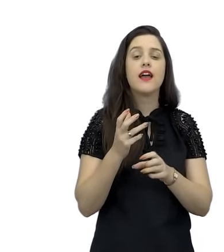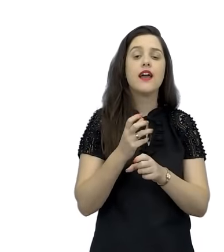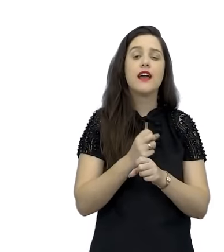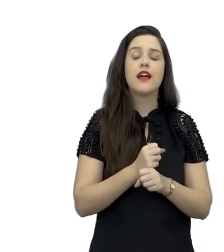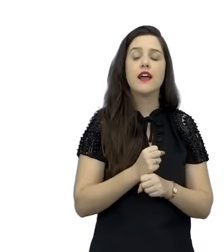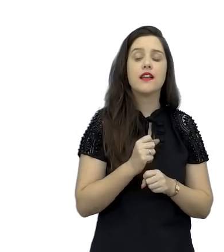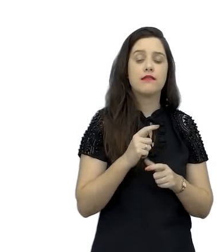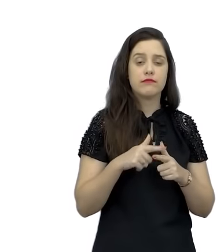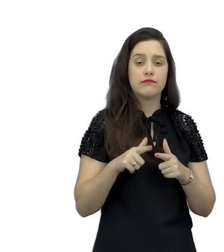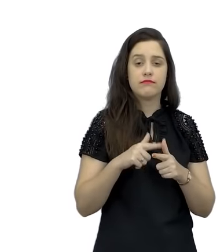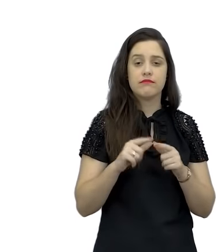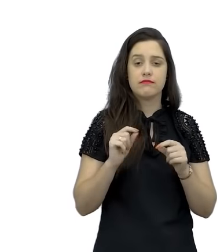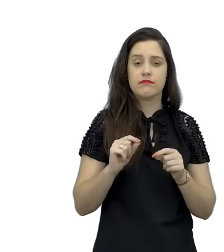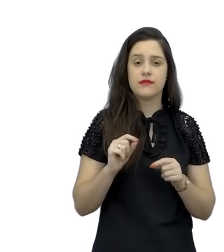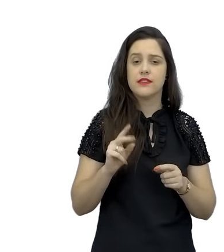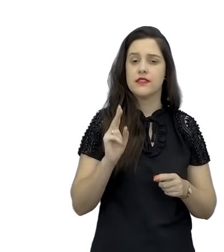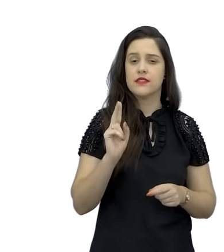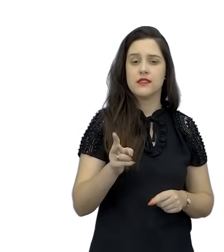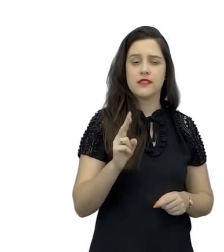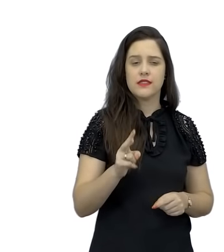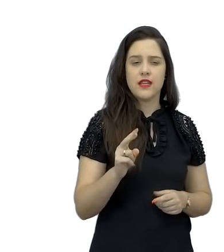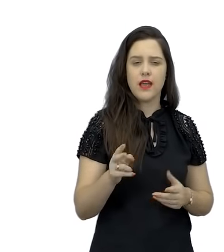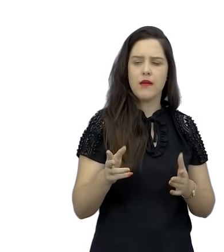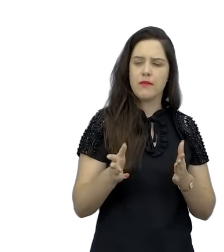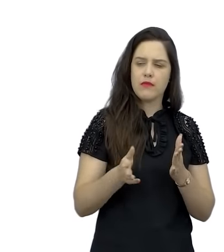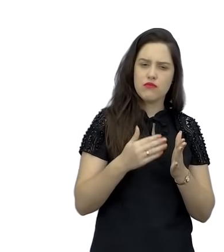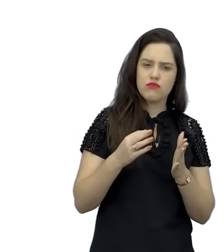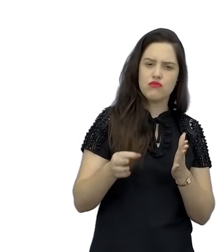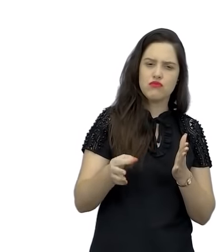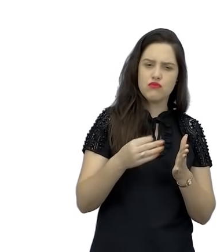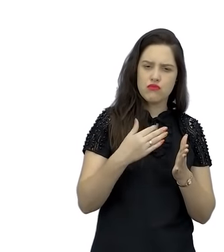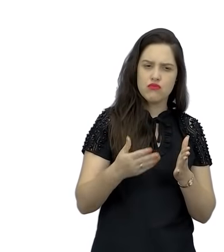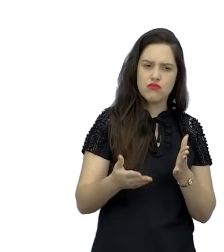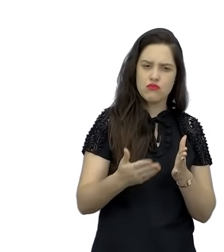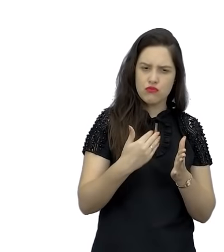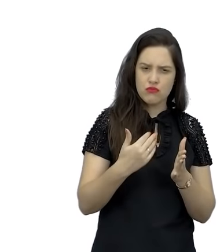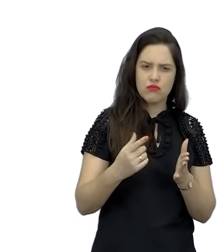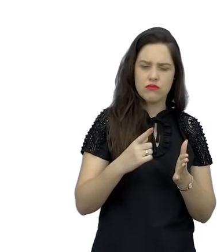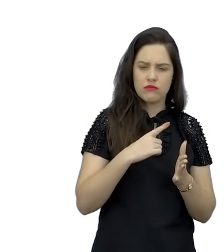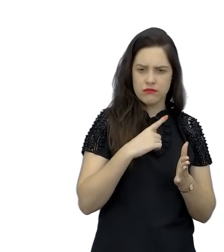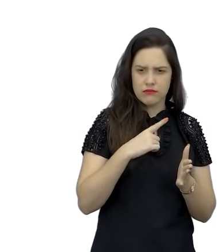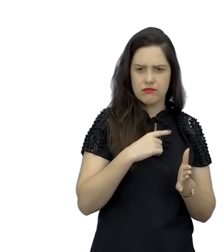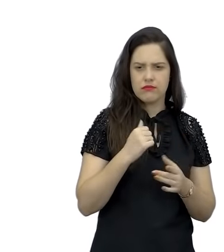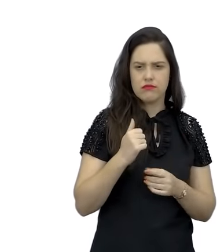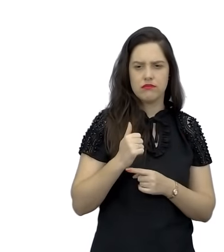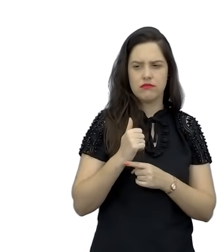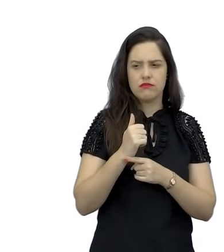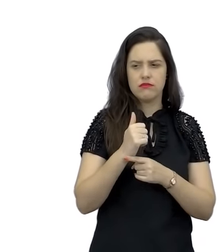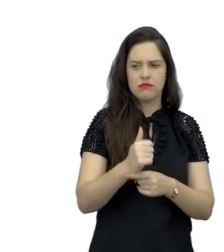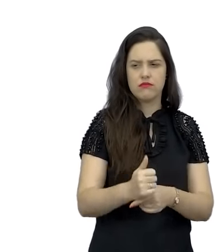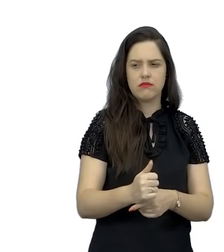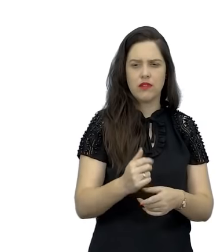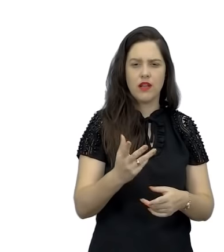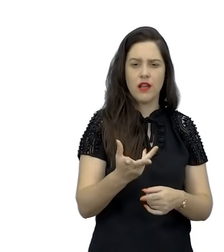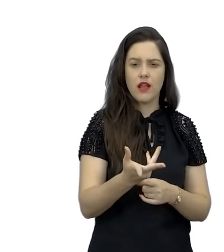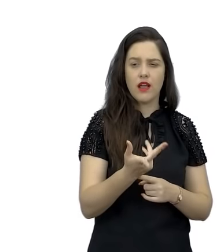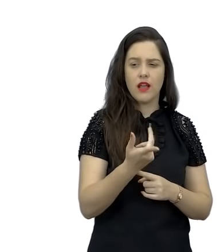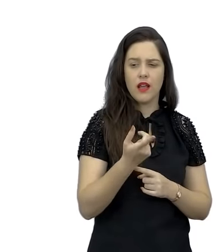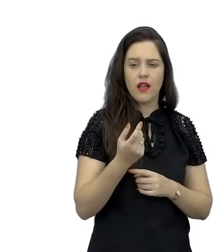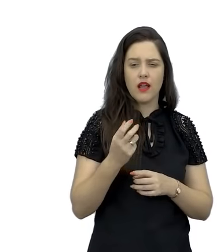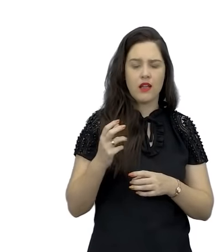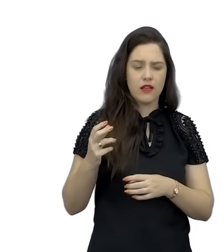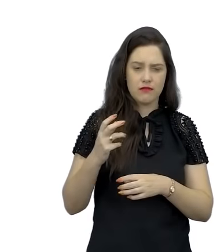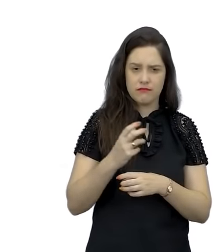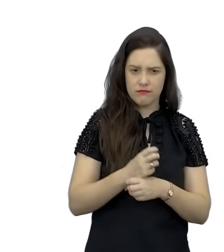eu estou sempre aqui folheando, eu adoro papel, tá, gente? Então, aqui a gente traz a arte de resolver problemas aqui do Polya, que eu